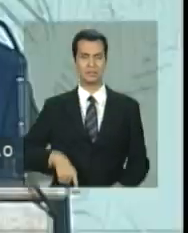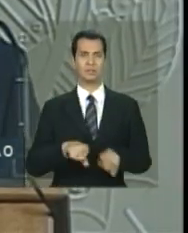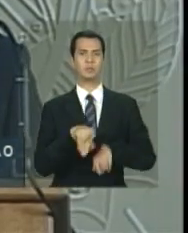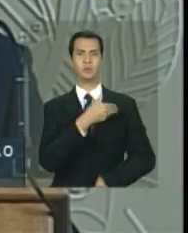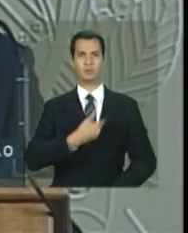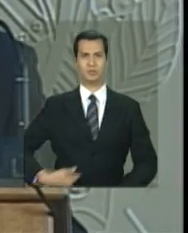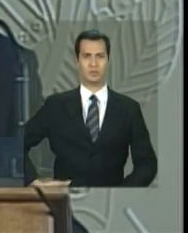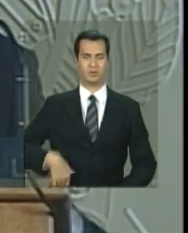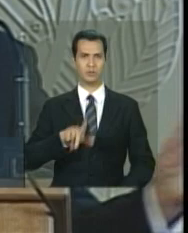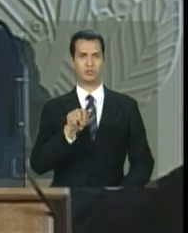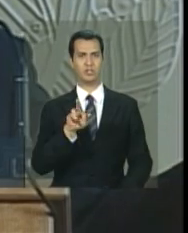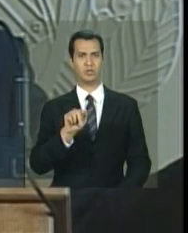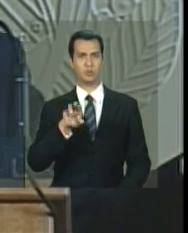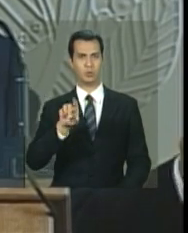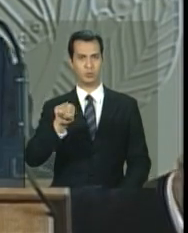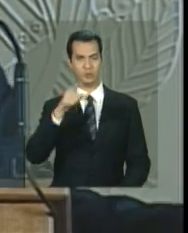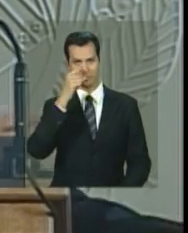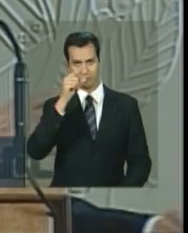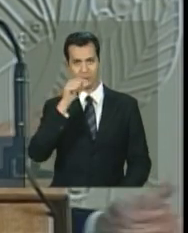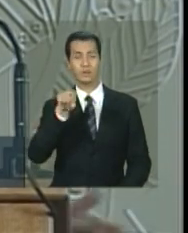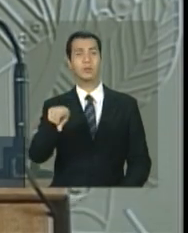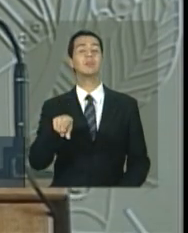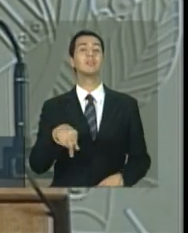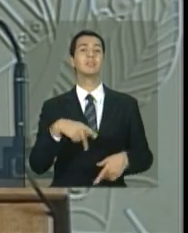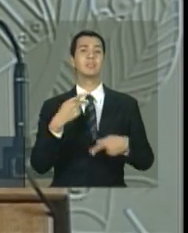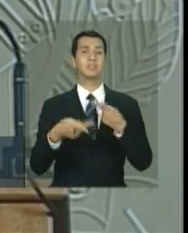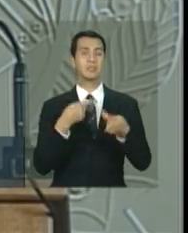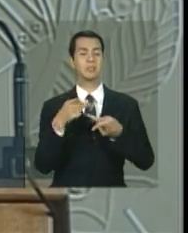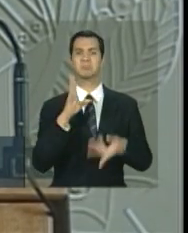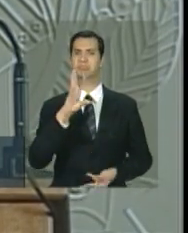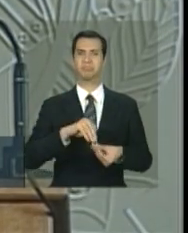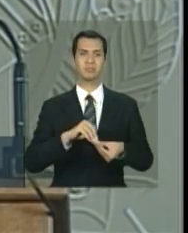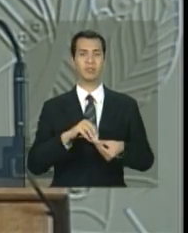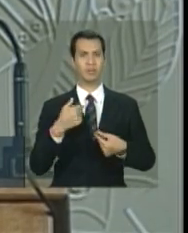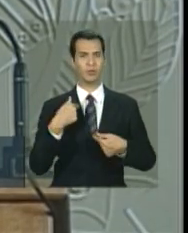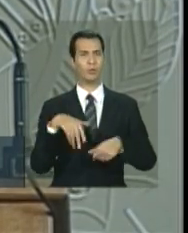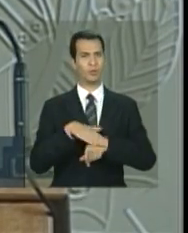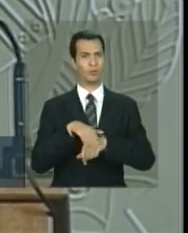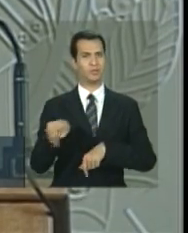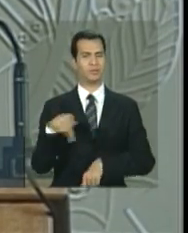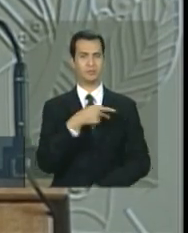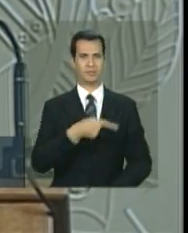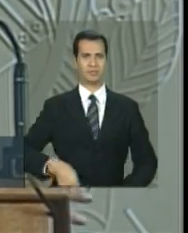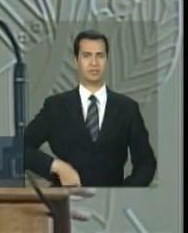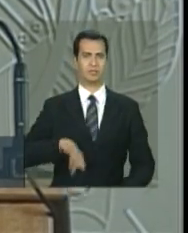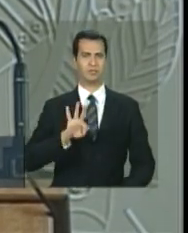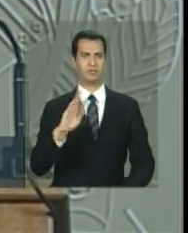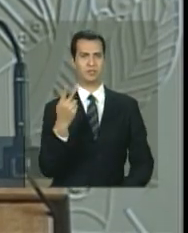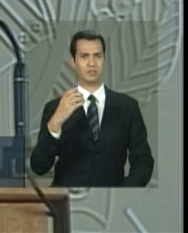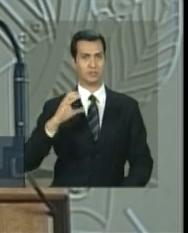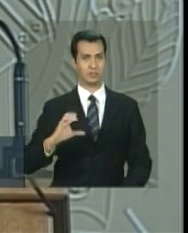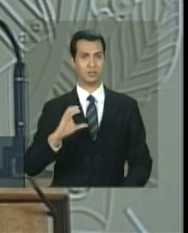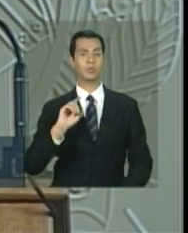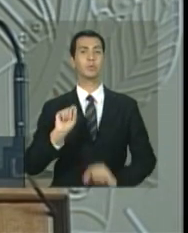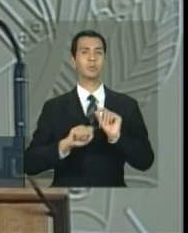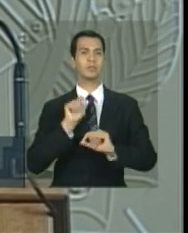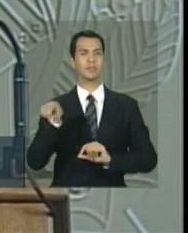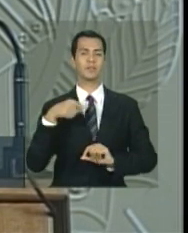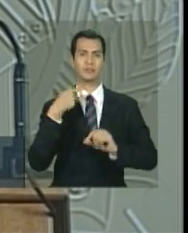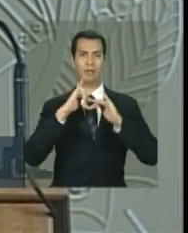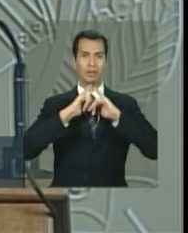governador Geraldo Alckmin. Aliás, eu dizia ao presidente Fernando Henrique, que aqui denunciou a sua